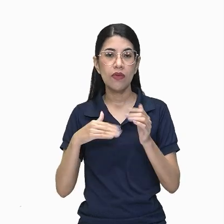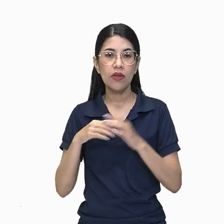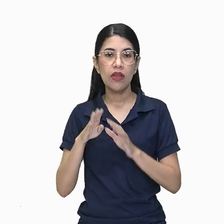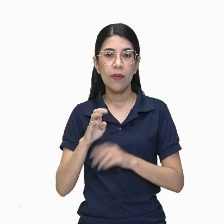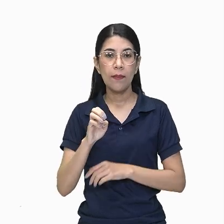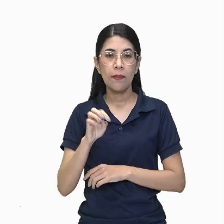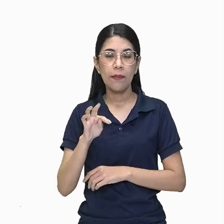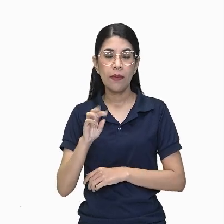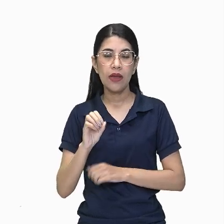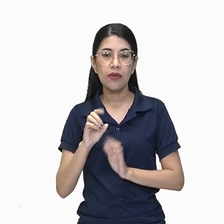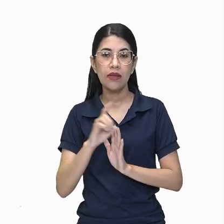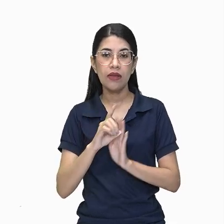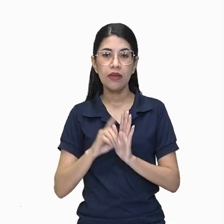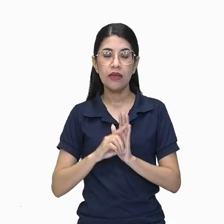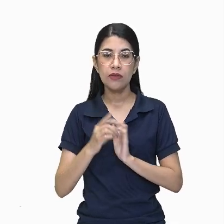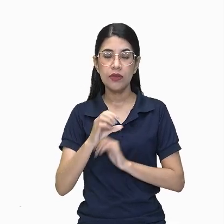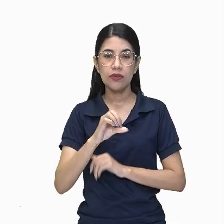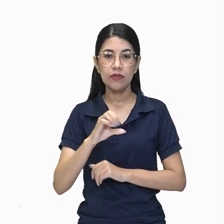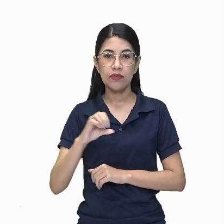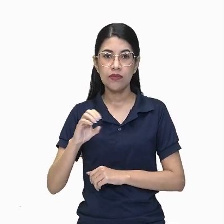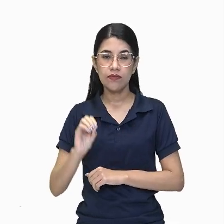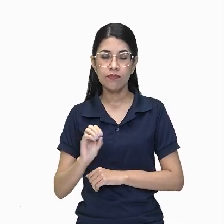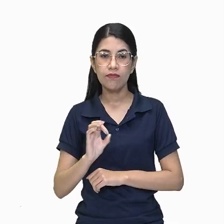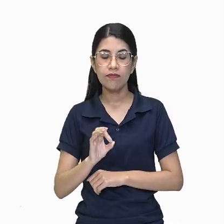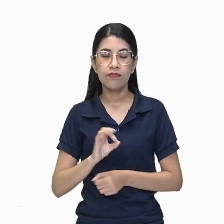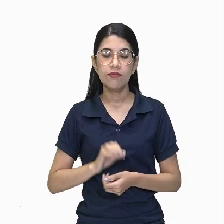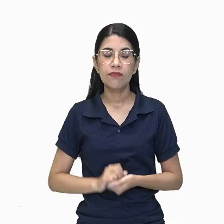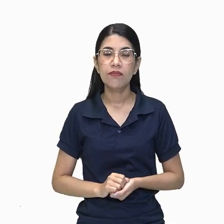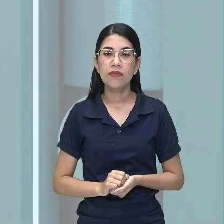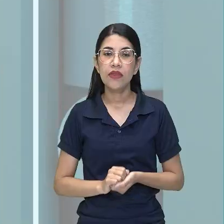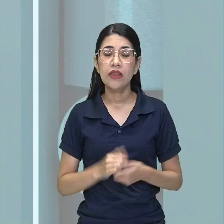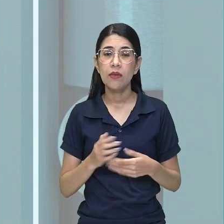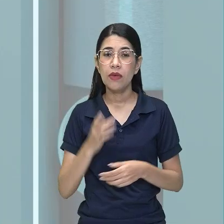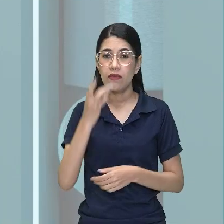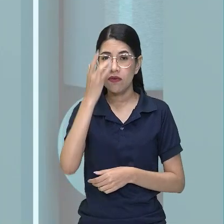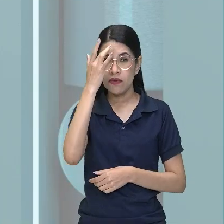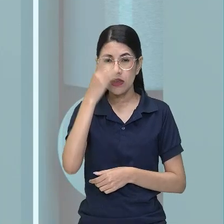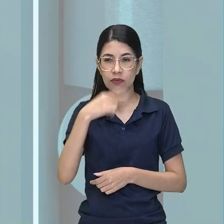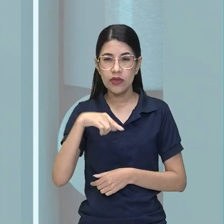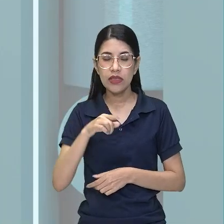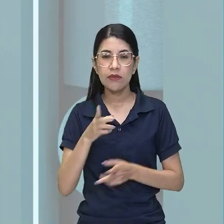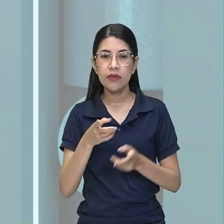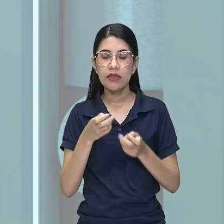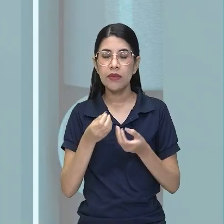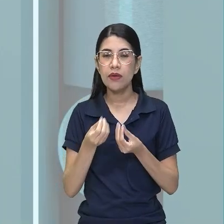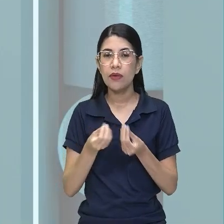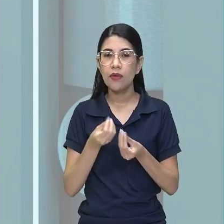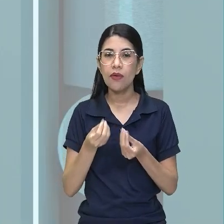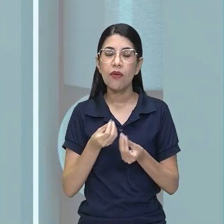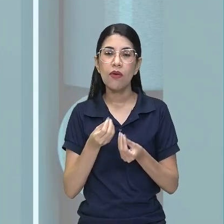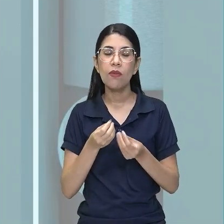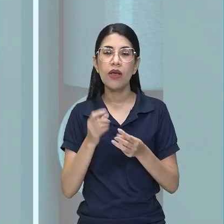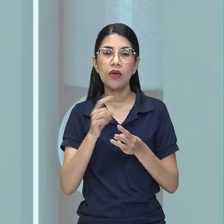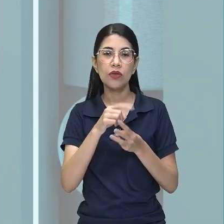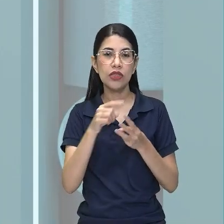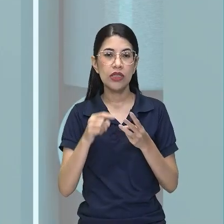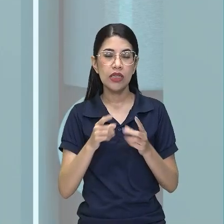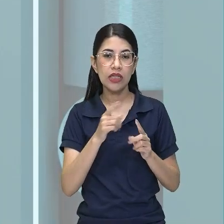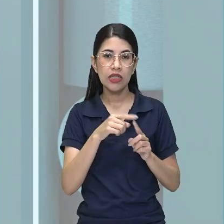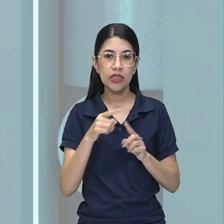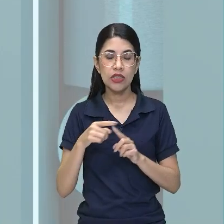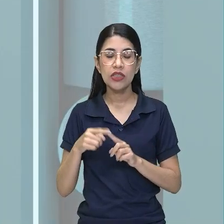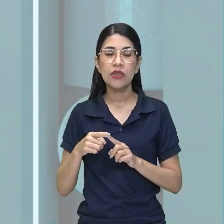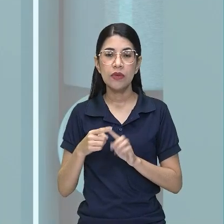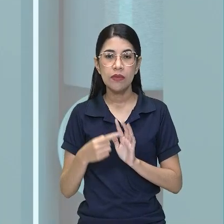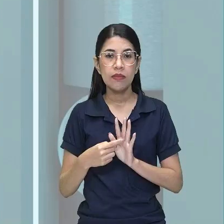de 1990, ok? Para ficar mais fácil, para vocês conseguirem visualizar essas 3 modalidades aí que